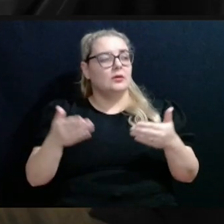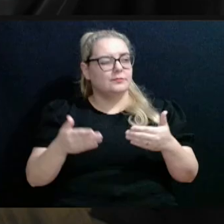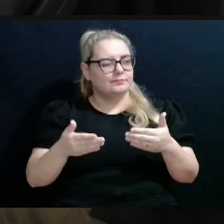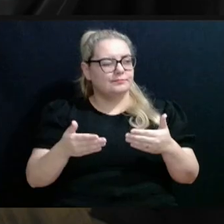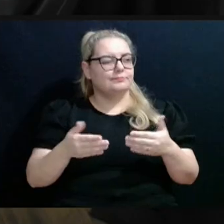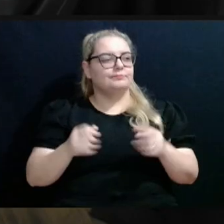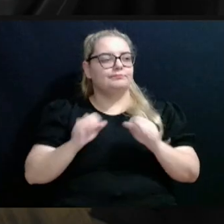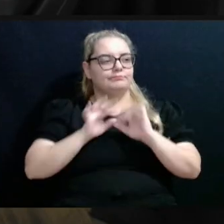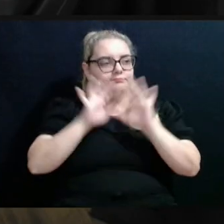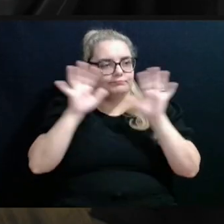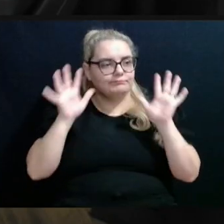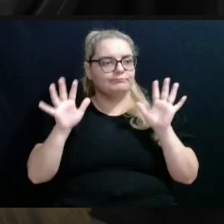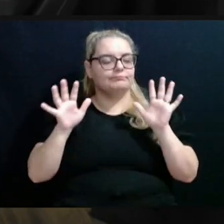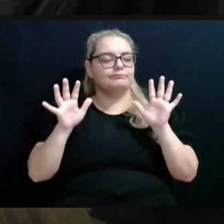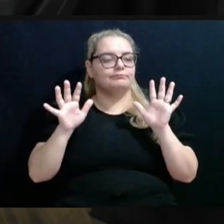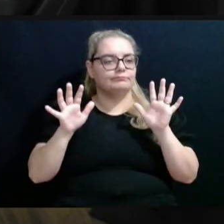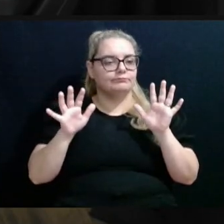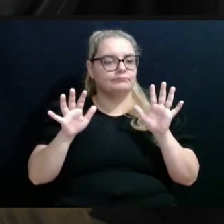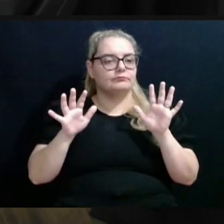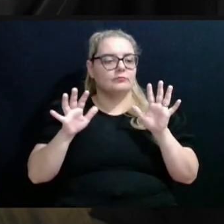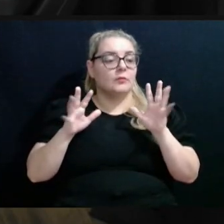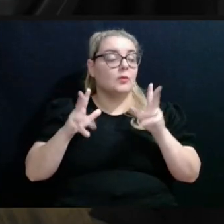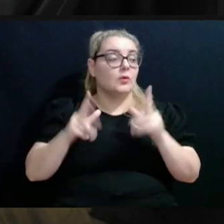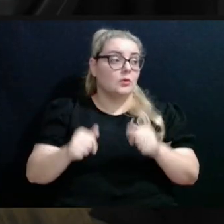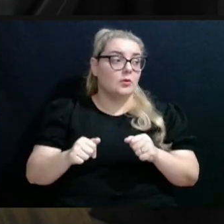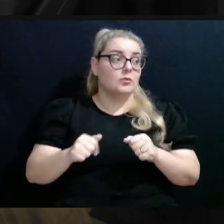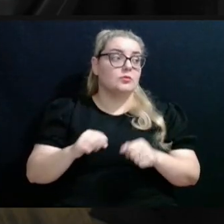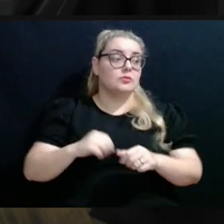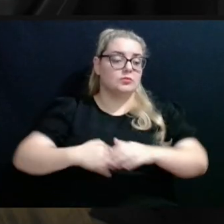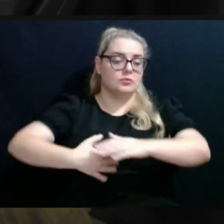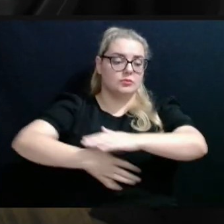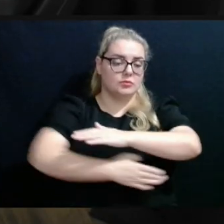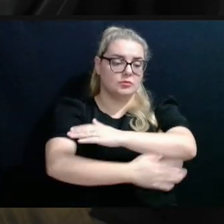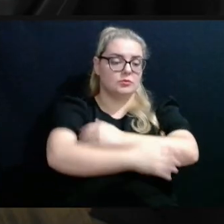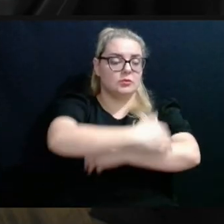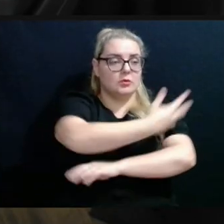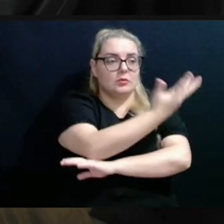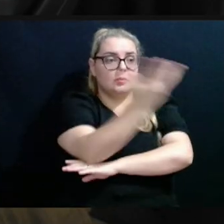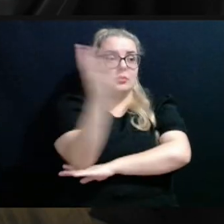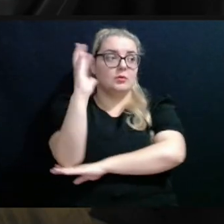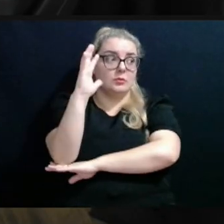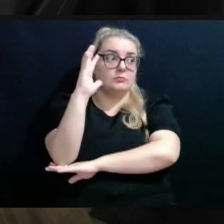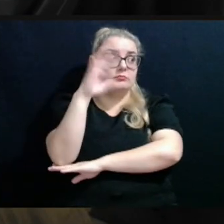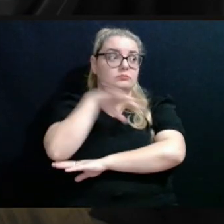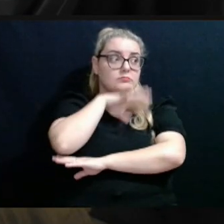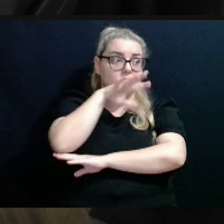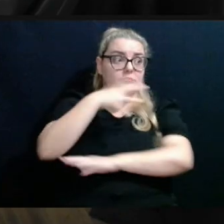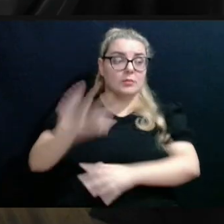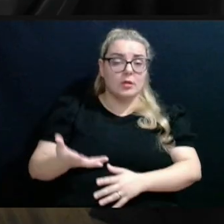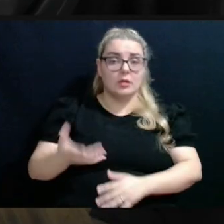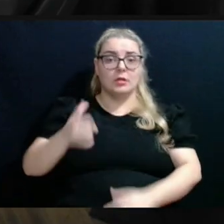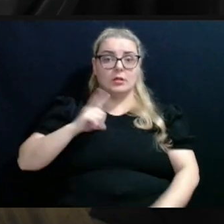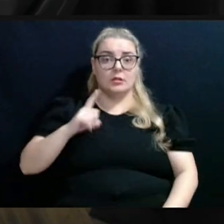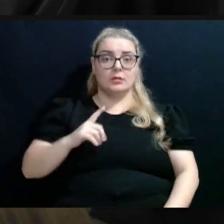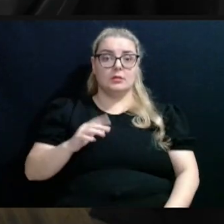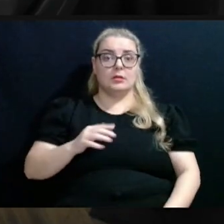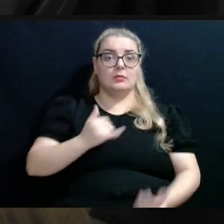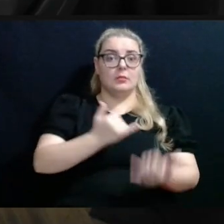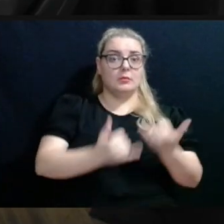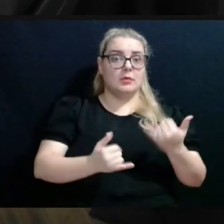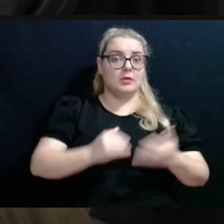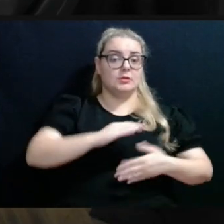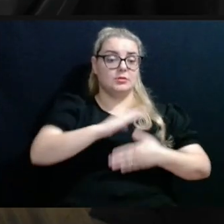claro que todos os ecossistemas são importantes e, por exemplo, nós temos aqui o fragmento da Mata Santa Genebra, o